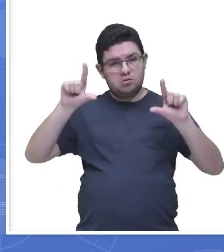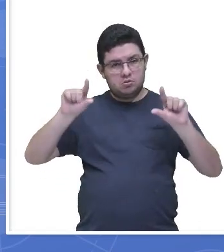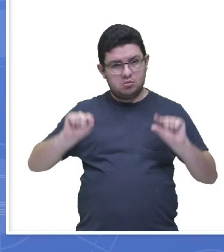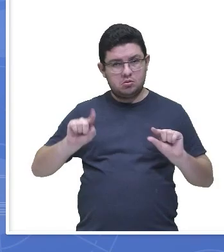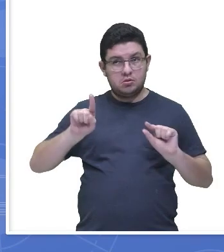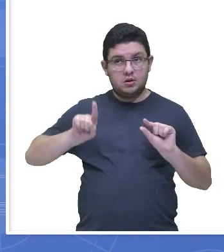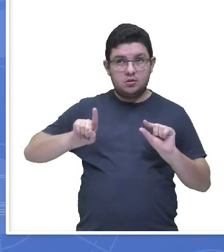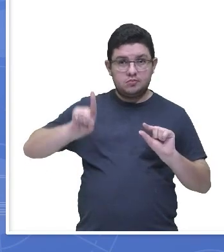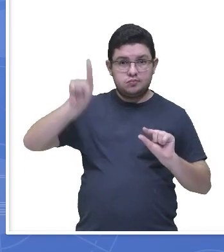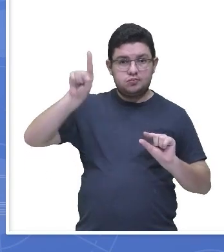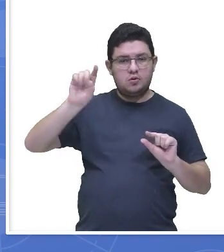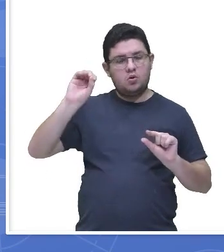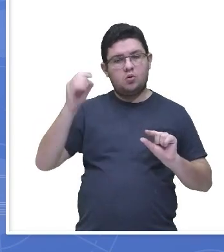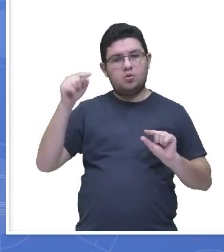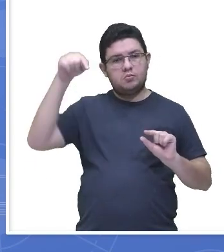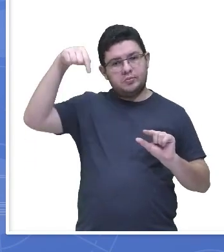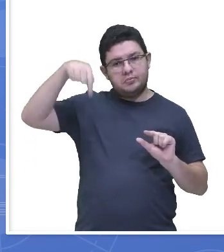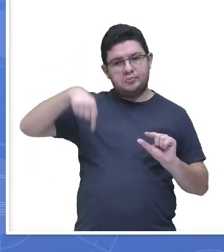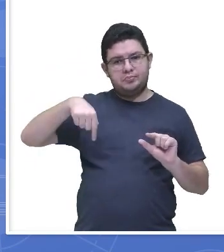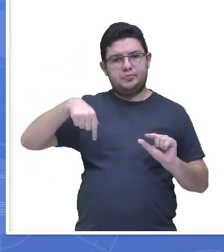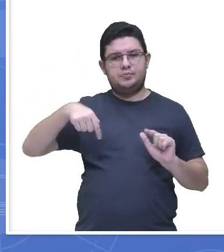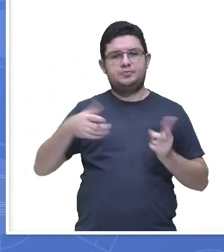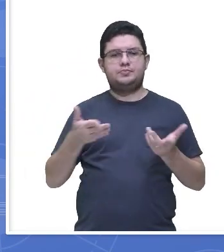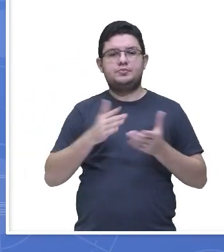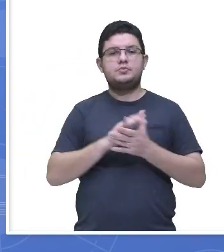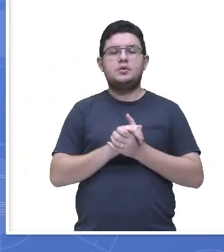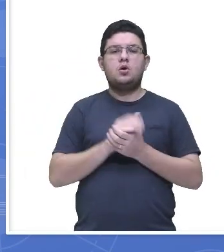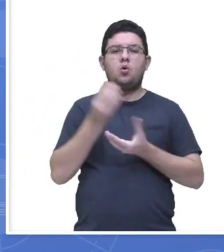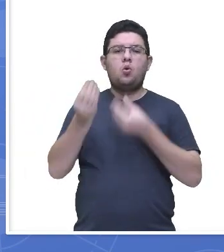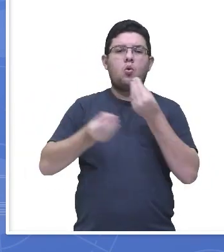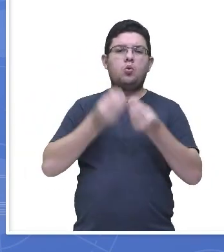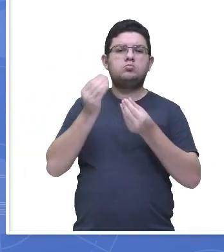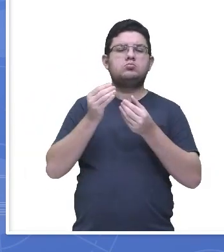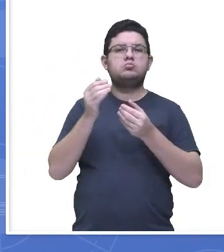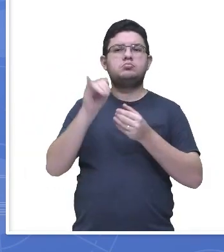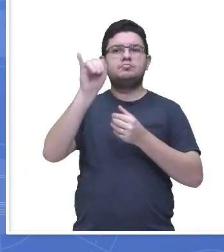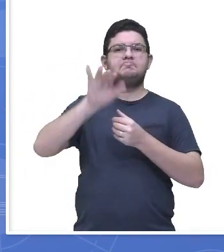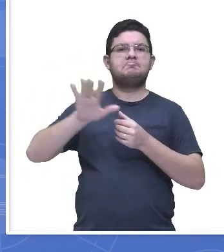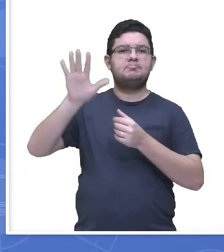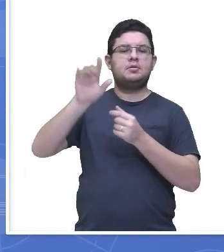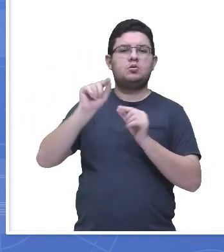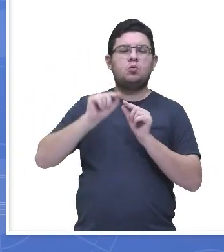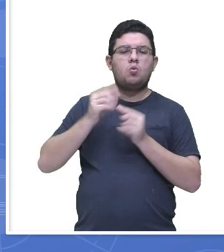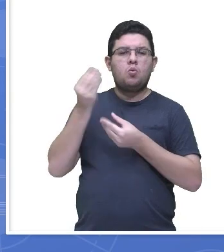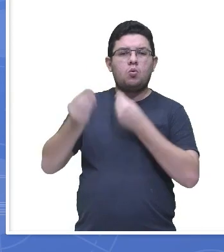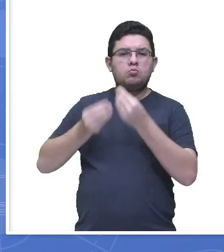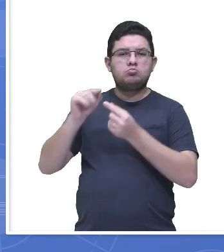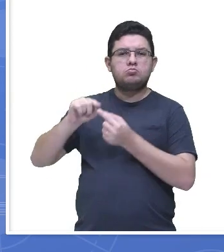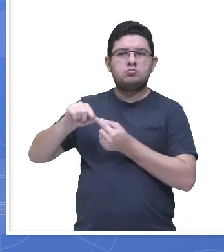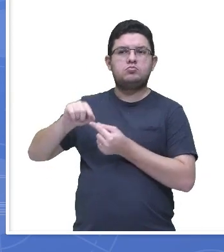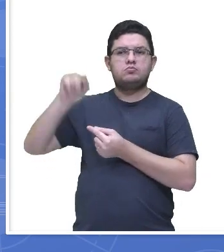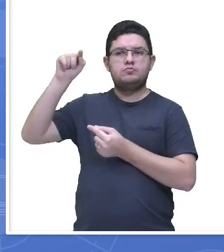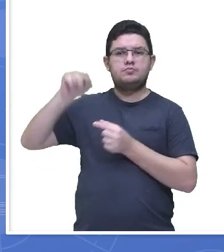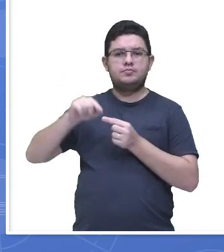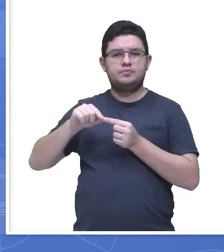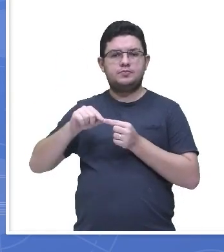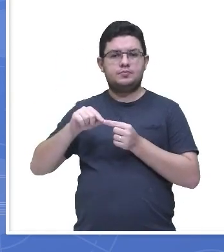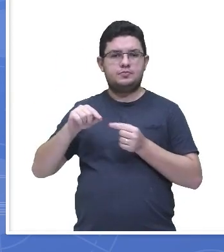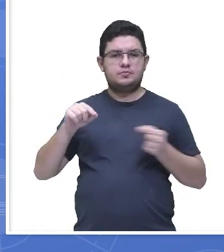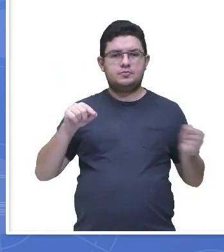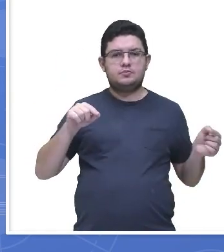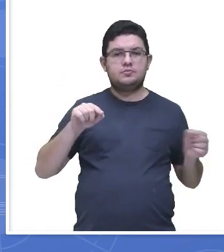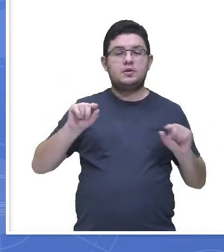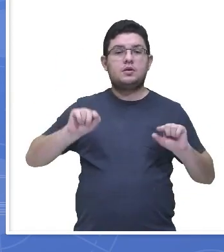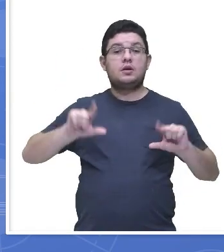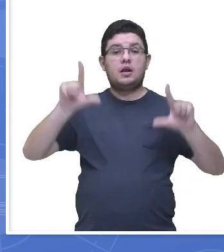Vamos começar observando o formato para o gráfico de uma função crescente, né? Quando o nosso móvel